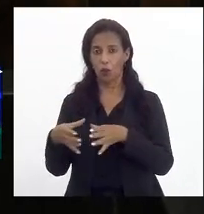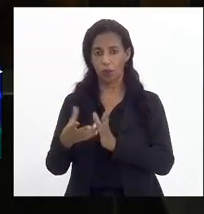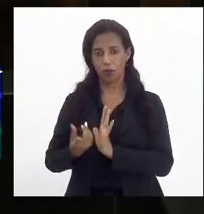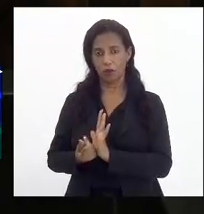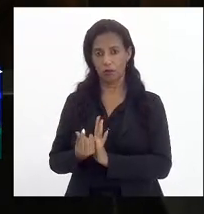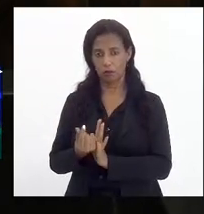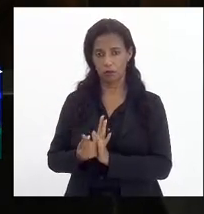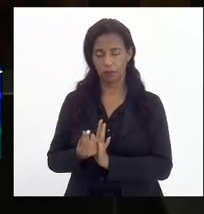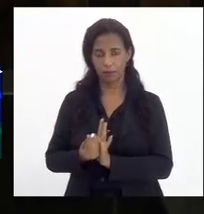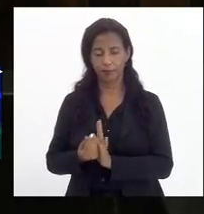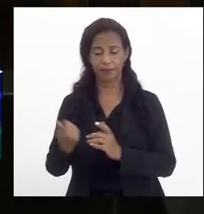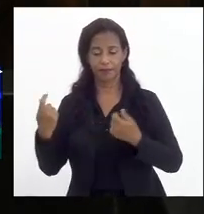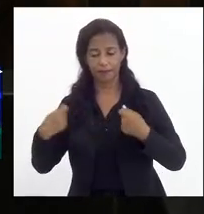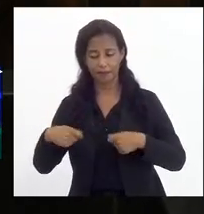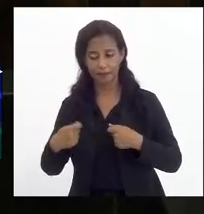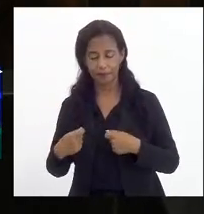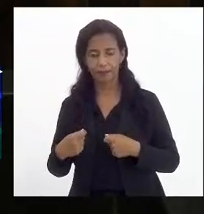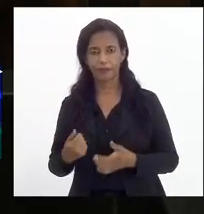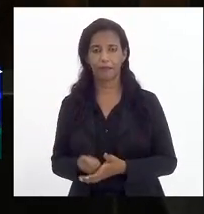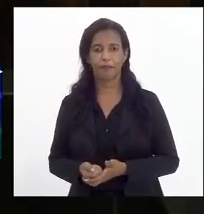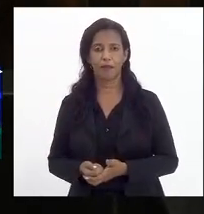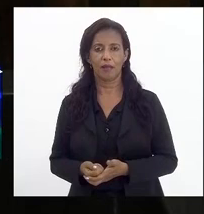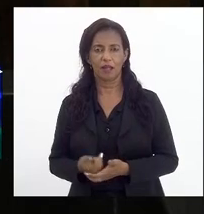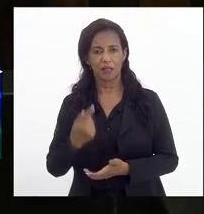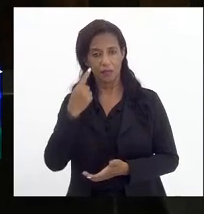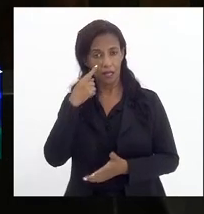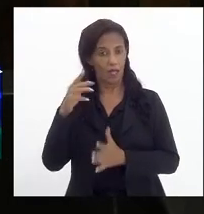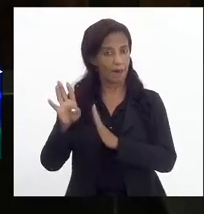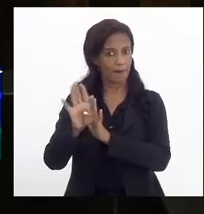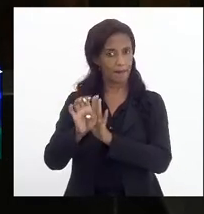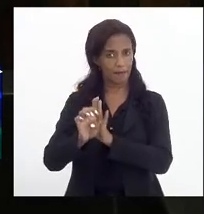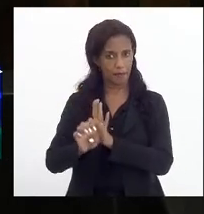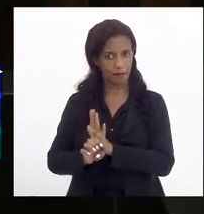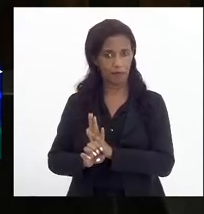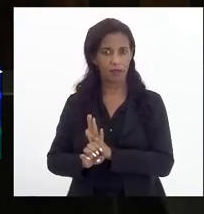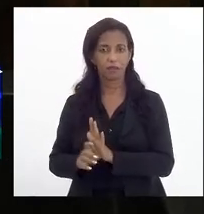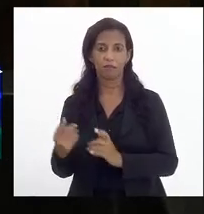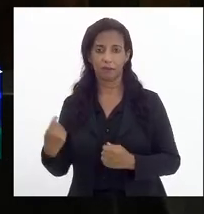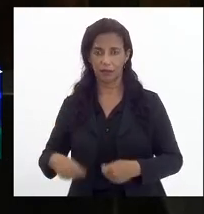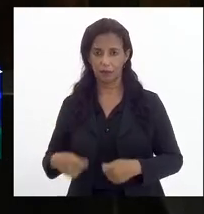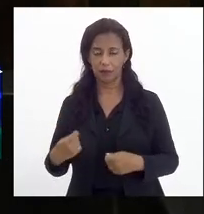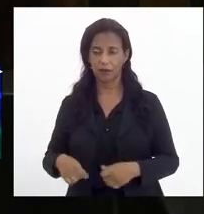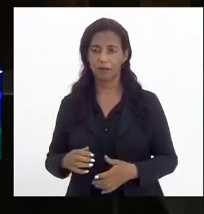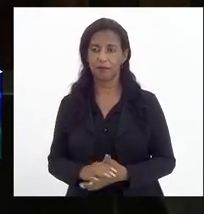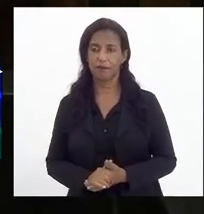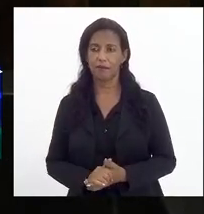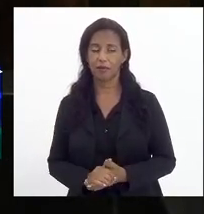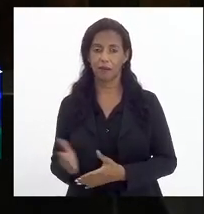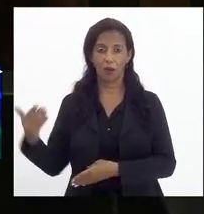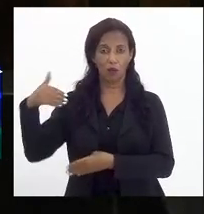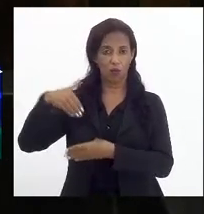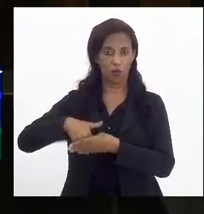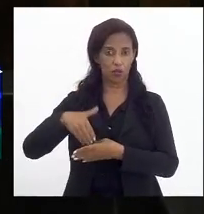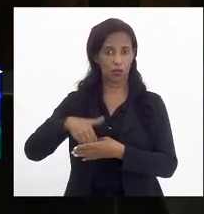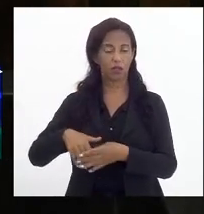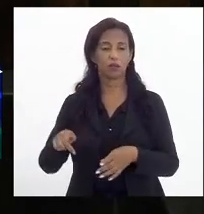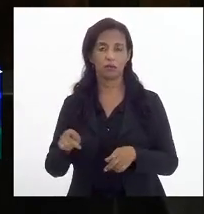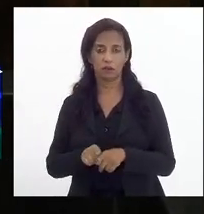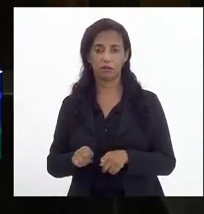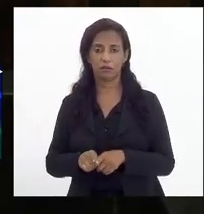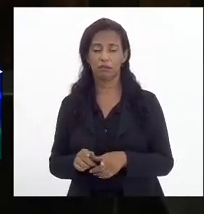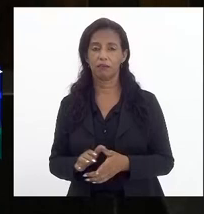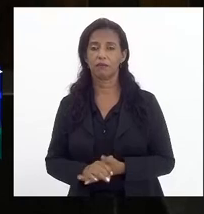orçamento precisa ser recebem mendaz e precisa ser votada